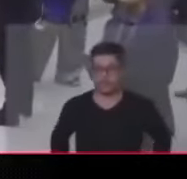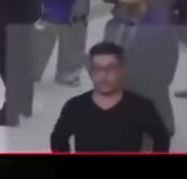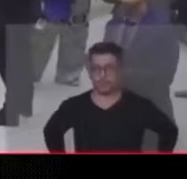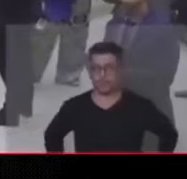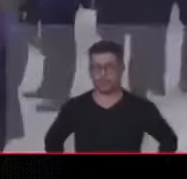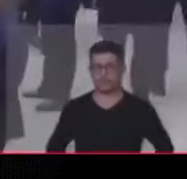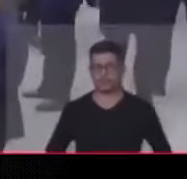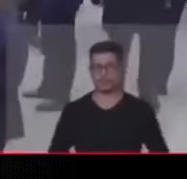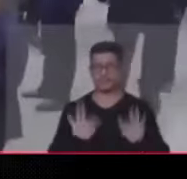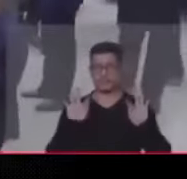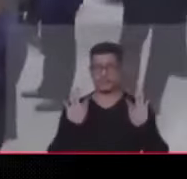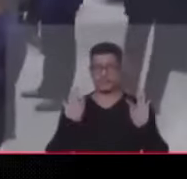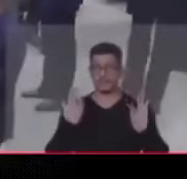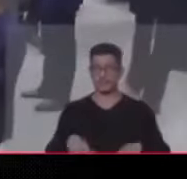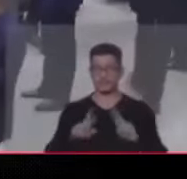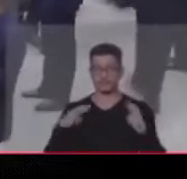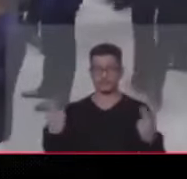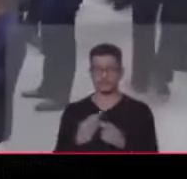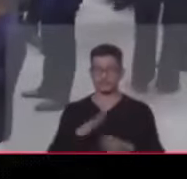encerrada a presente sessão. Assassinos.